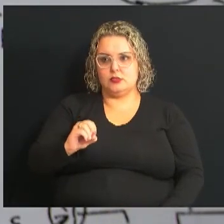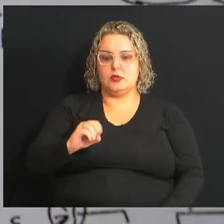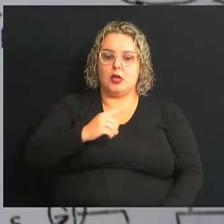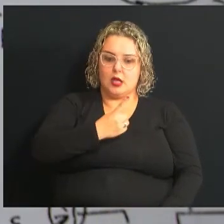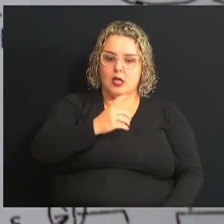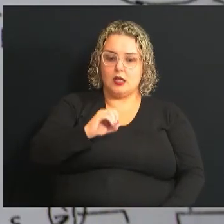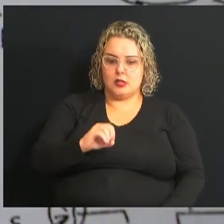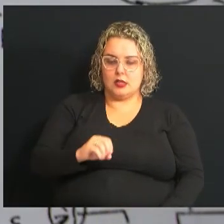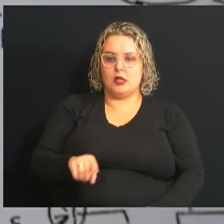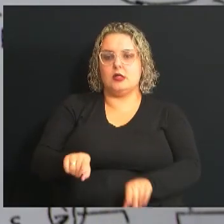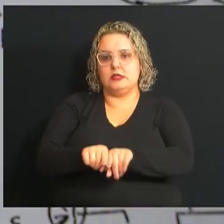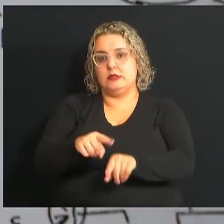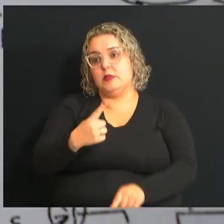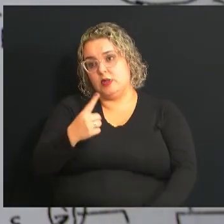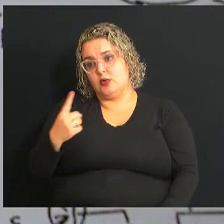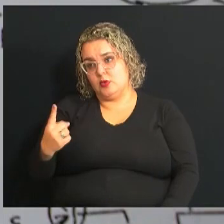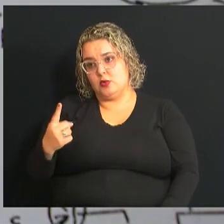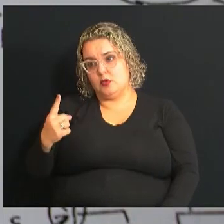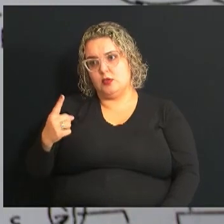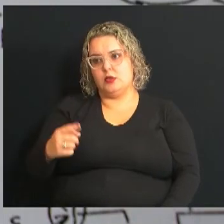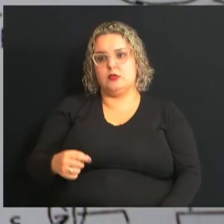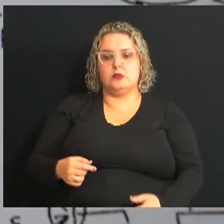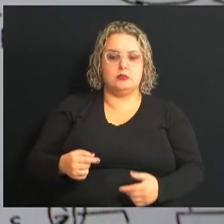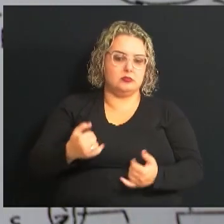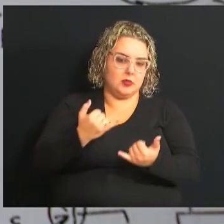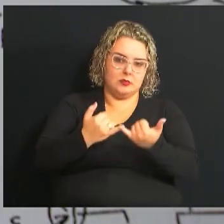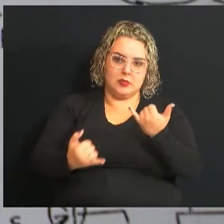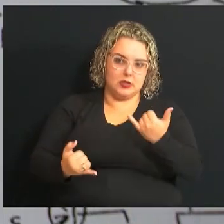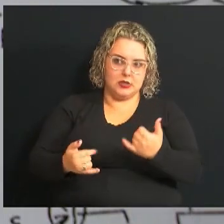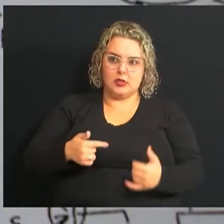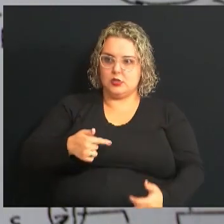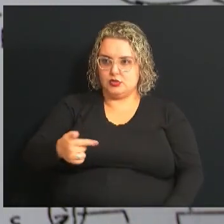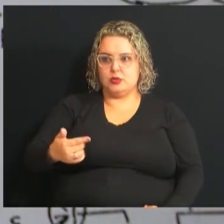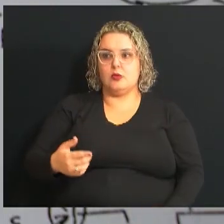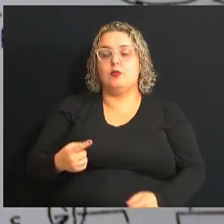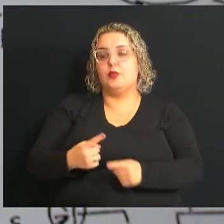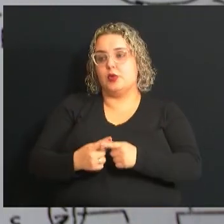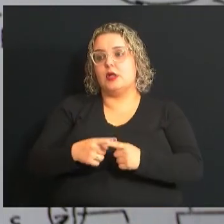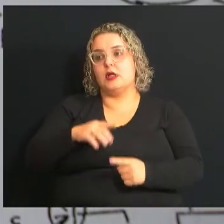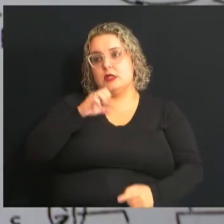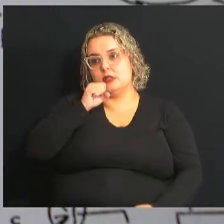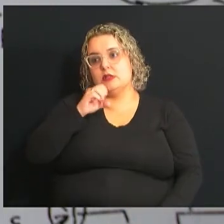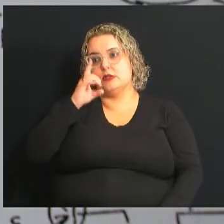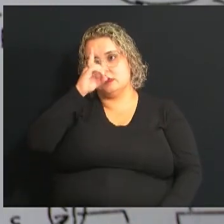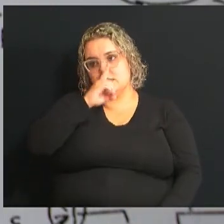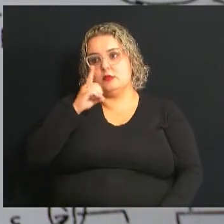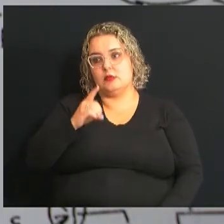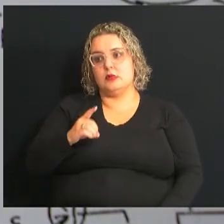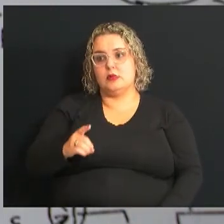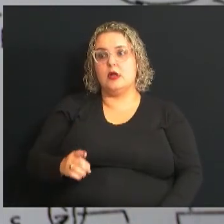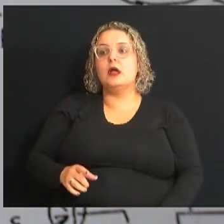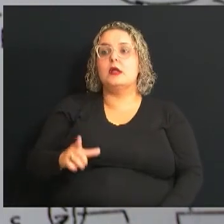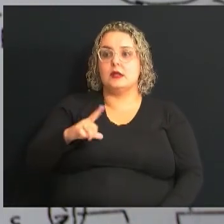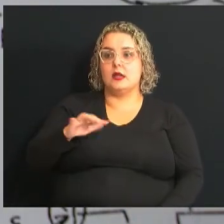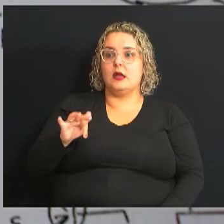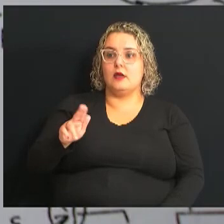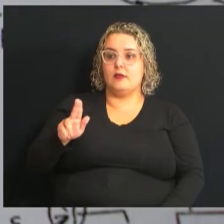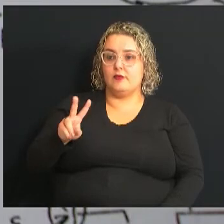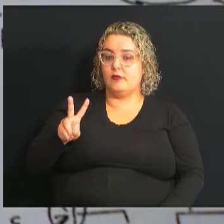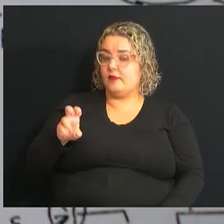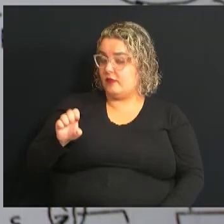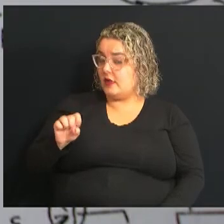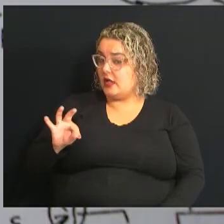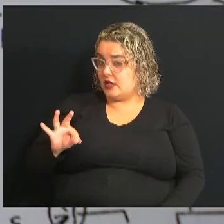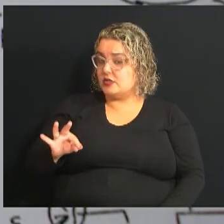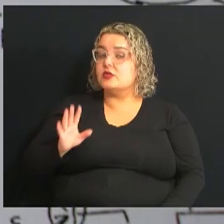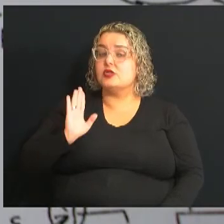essas aplicações aí no meio da semana, até porque no final de semana tem a FUVEST, que a gente vai falar já já, então ela vai